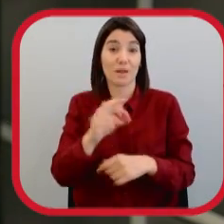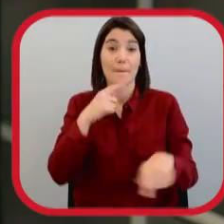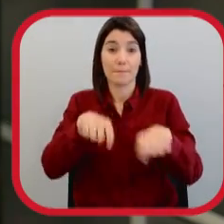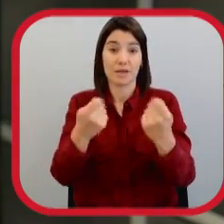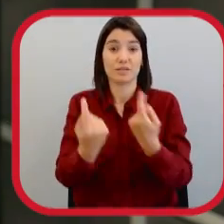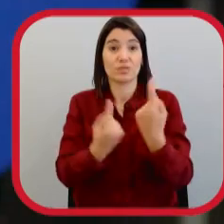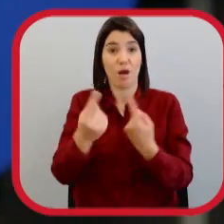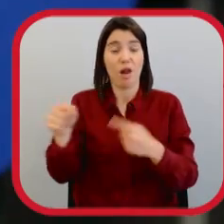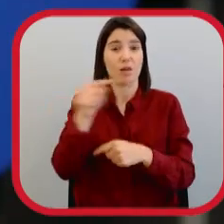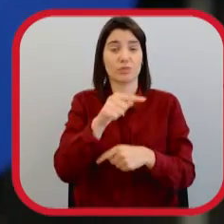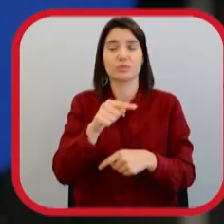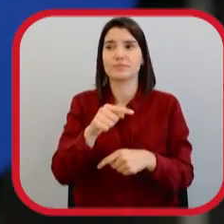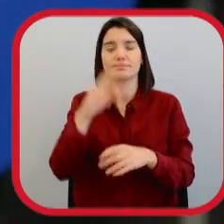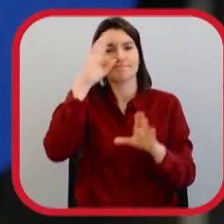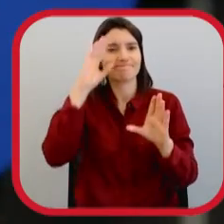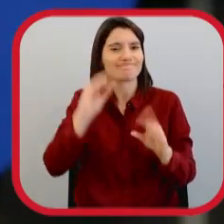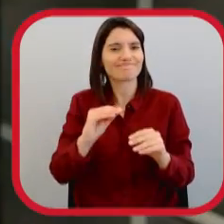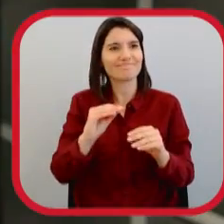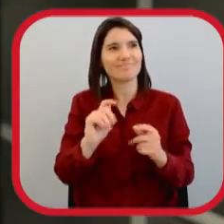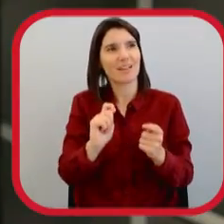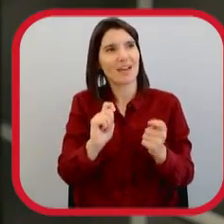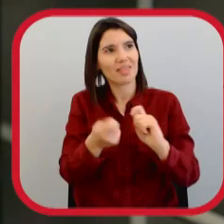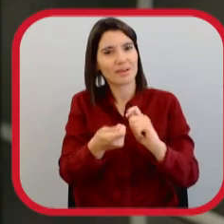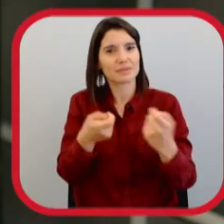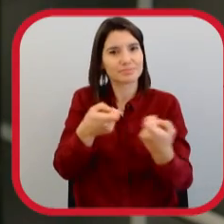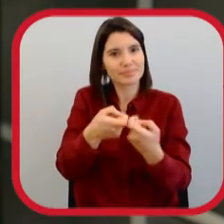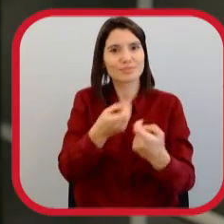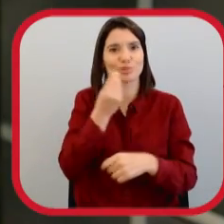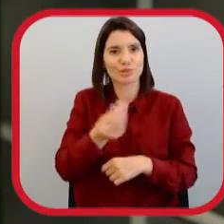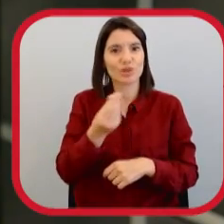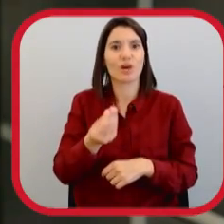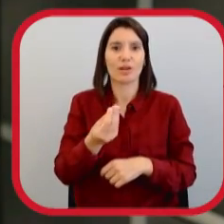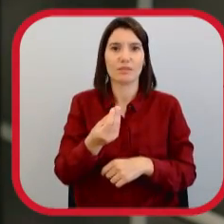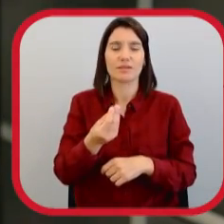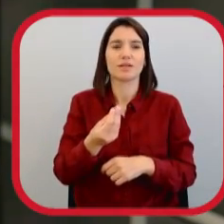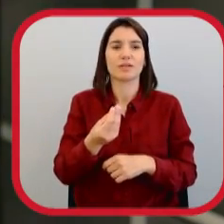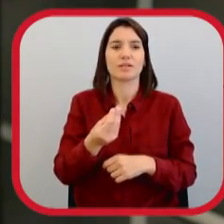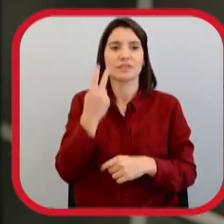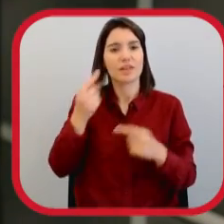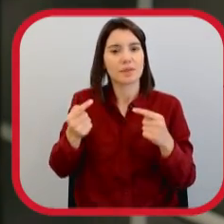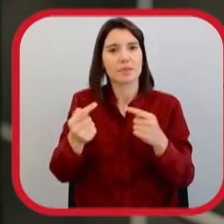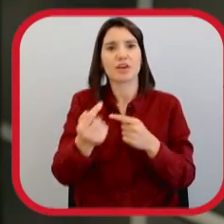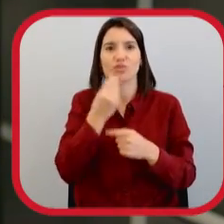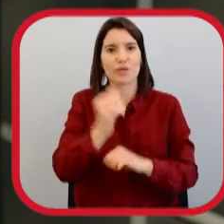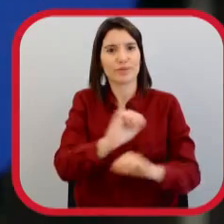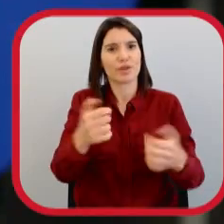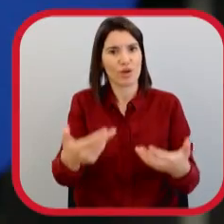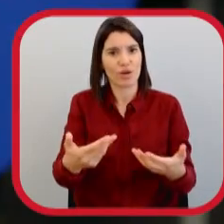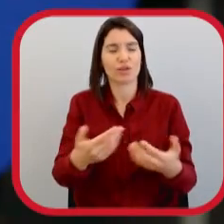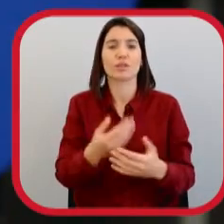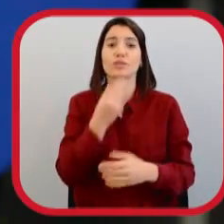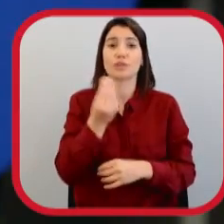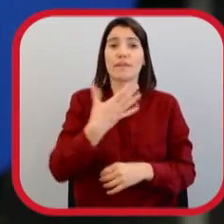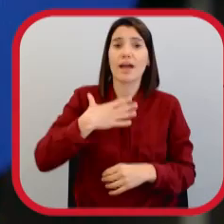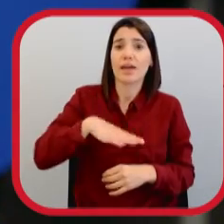alguns partidos ainda não se souberam talvez adequar aos jovens e às rotinas dos jovens de hoje. Um